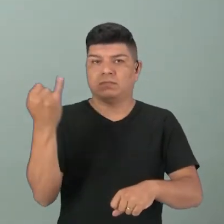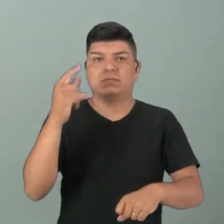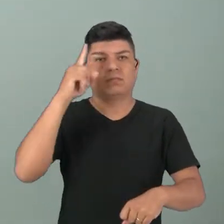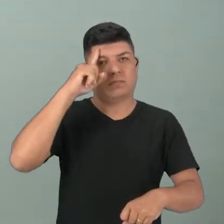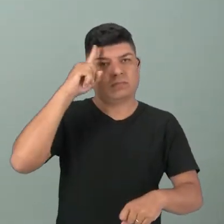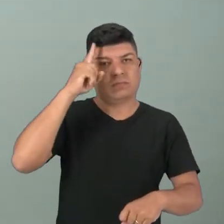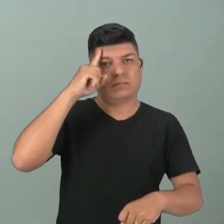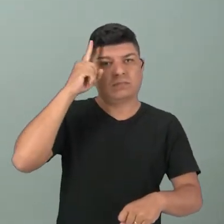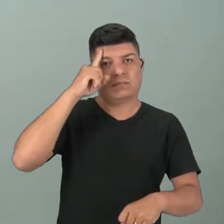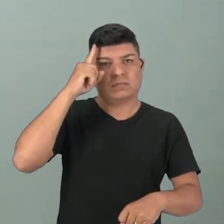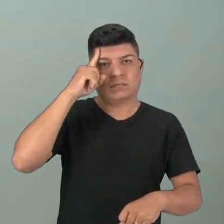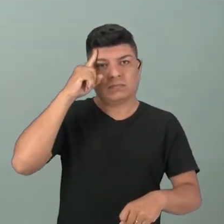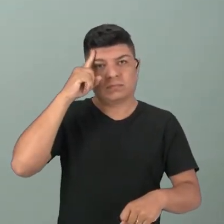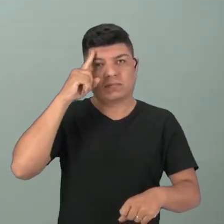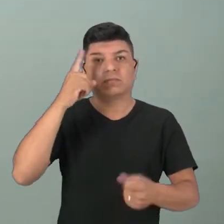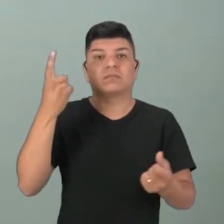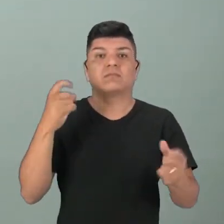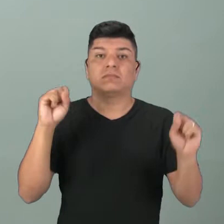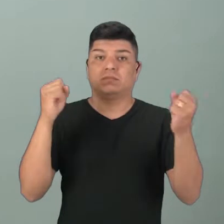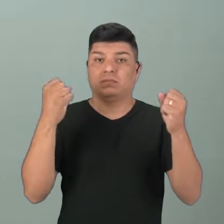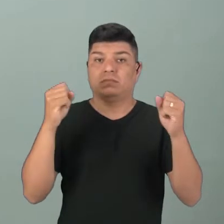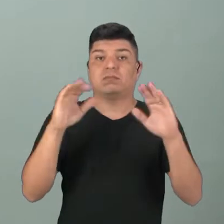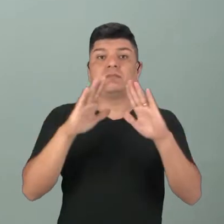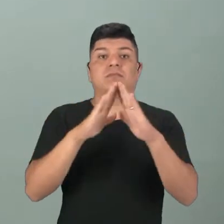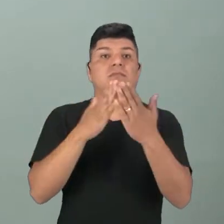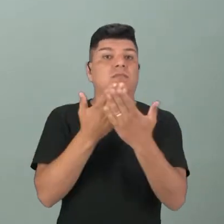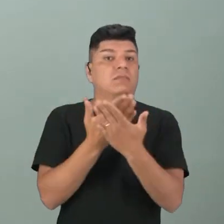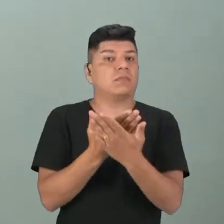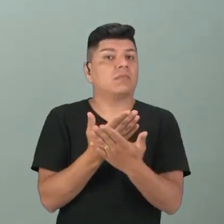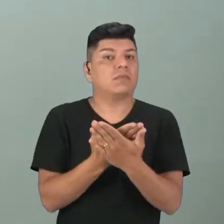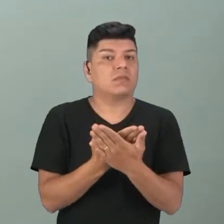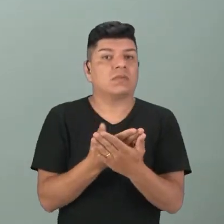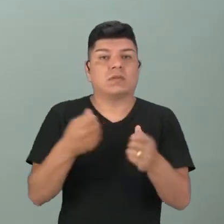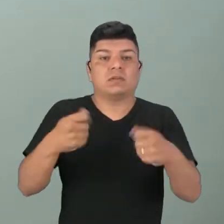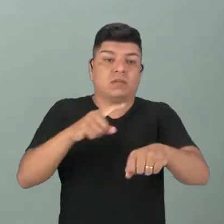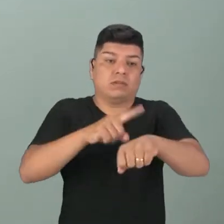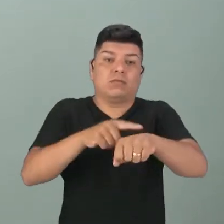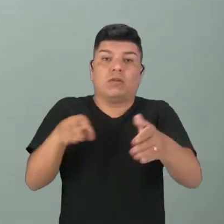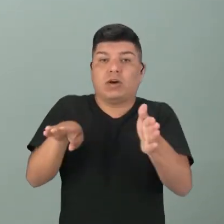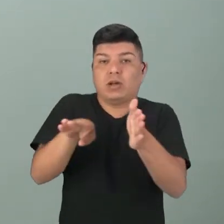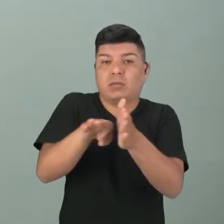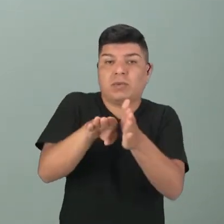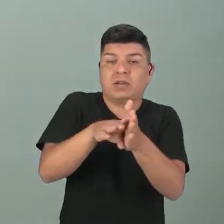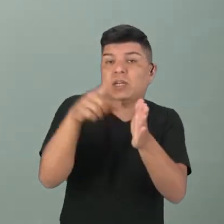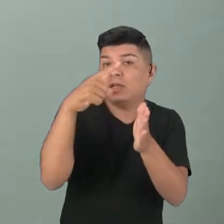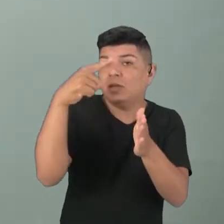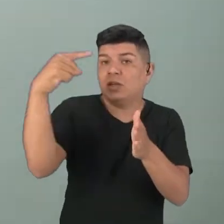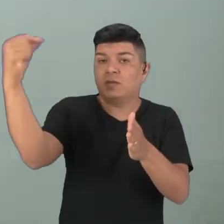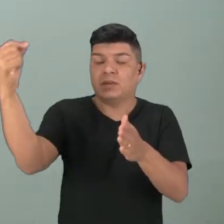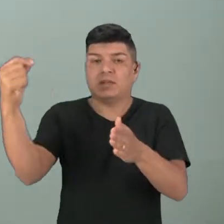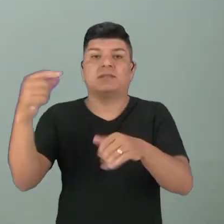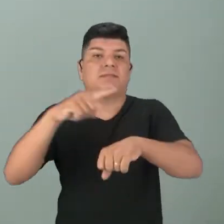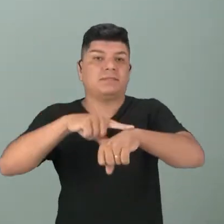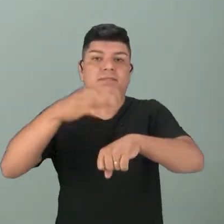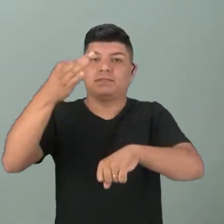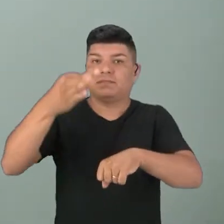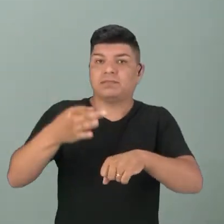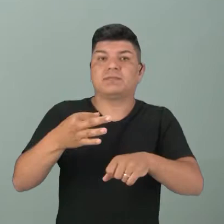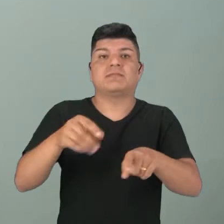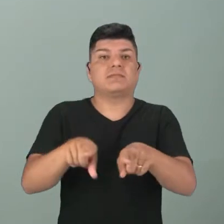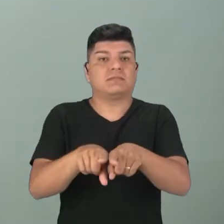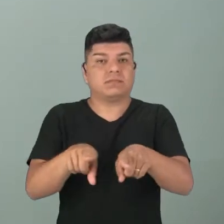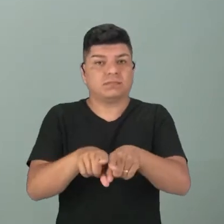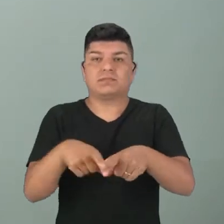dia. Tanto nossas atividades também na escola. Lá a gente tem um horário para entrar e um horário para sair. E essa marcação, esse tempo,